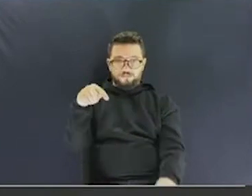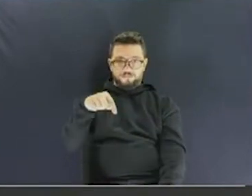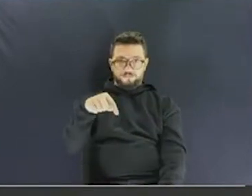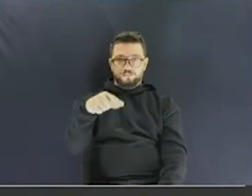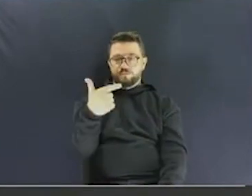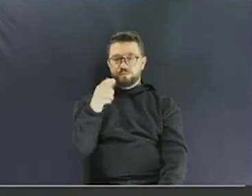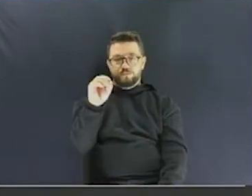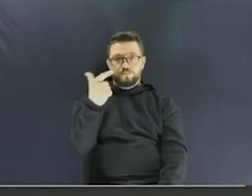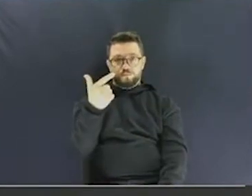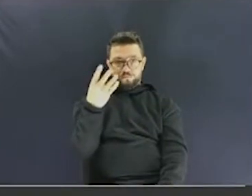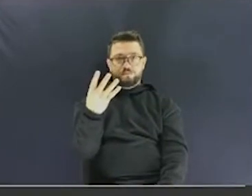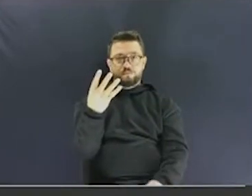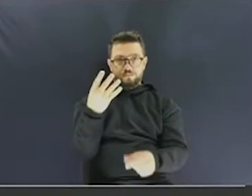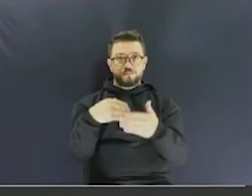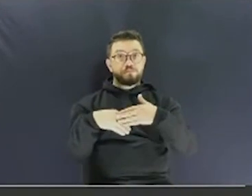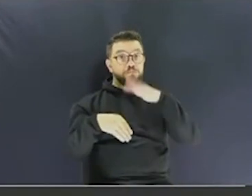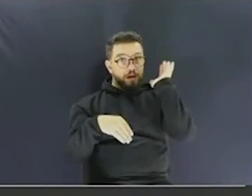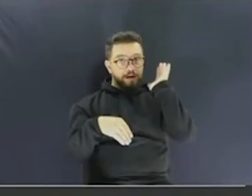Vista.